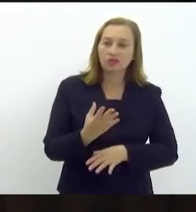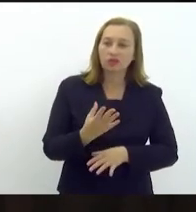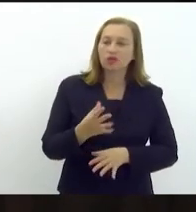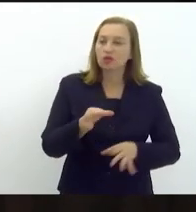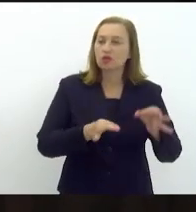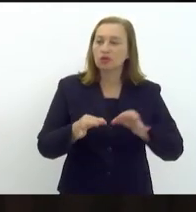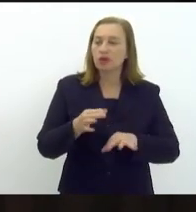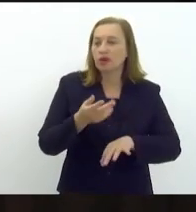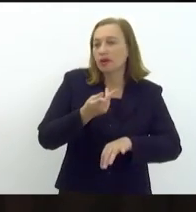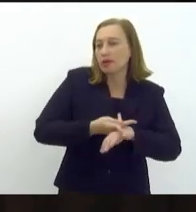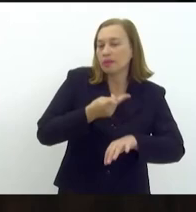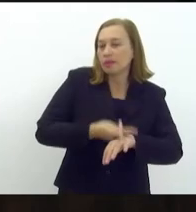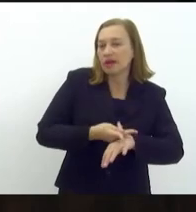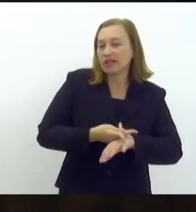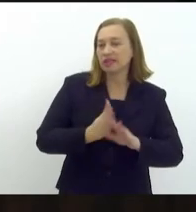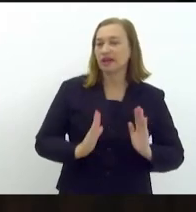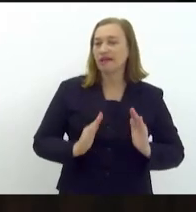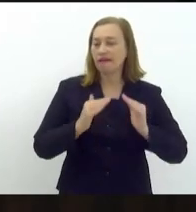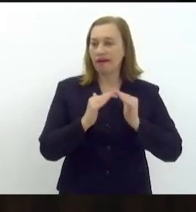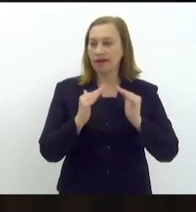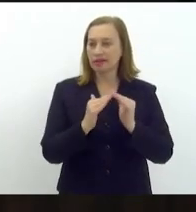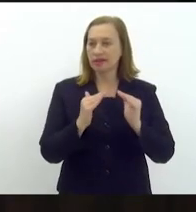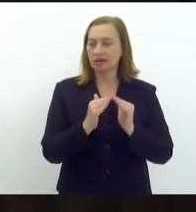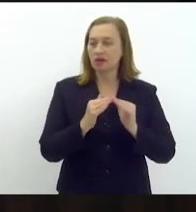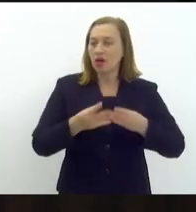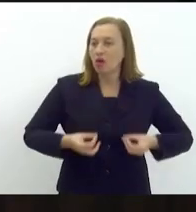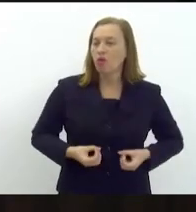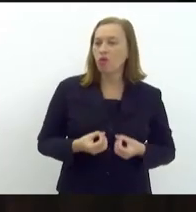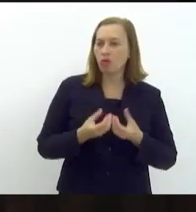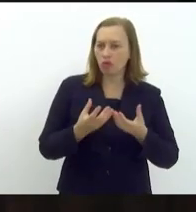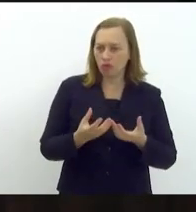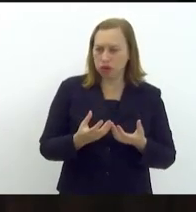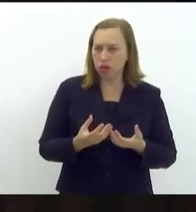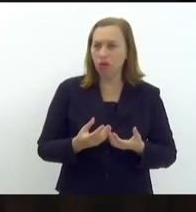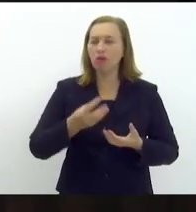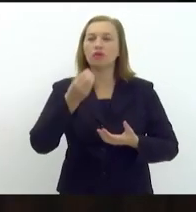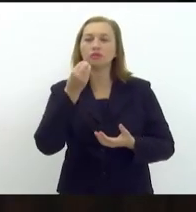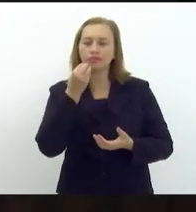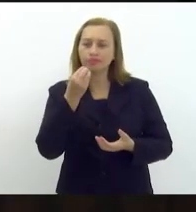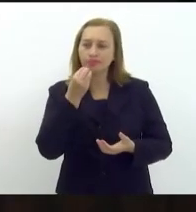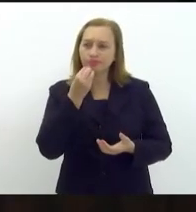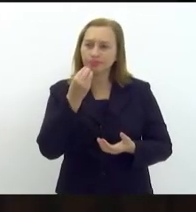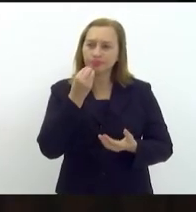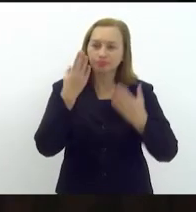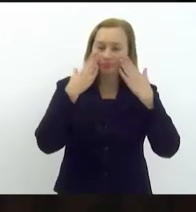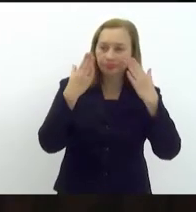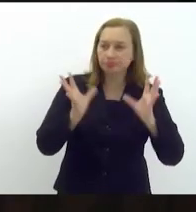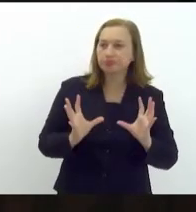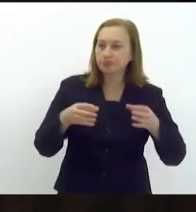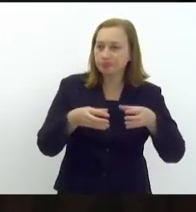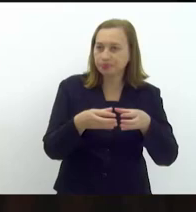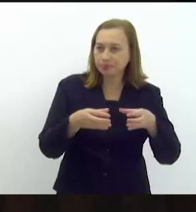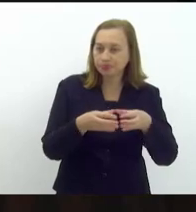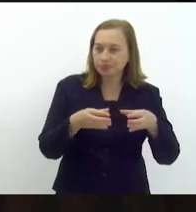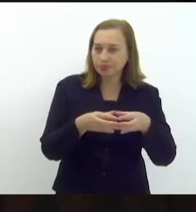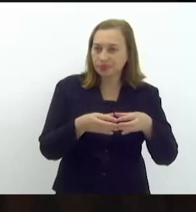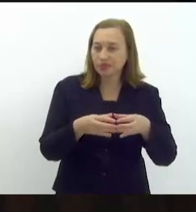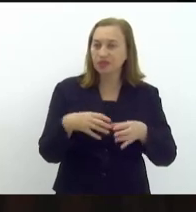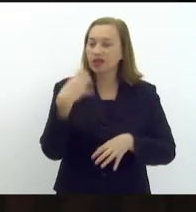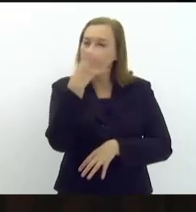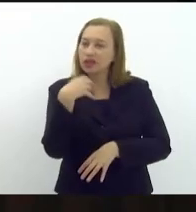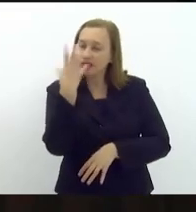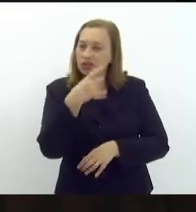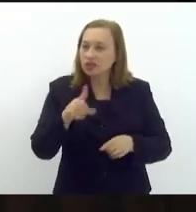que estabelece a obrigatoriedade de disponibilização de oportunidade para apresentação de grupos bandas cantores